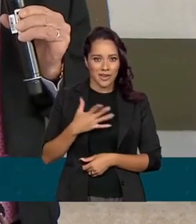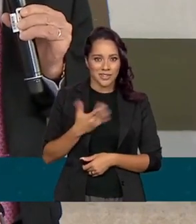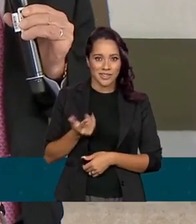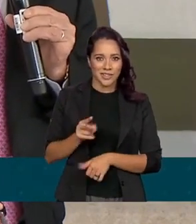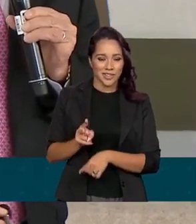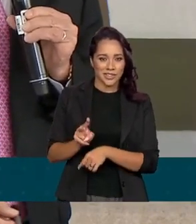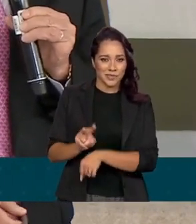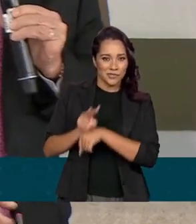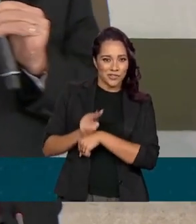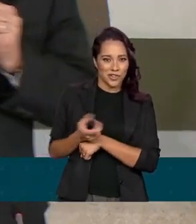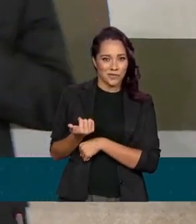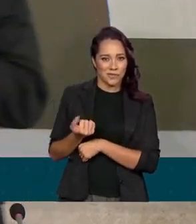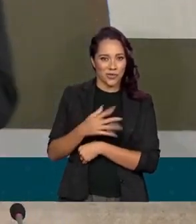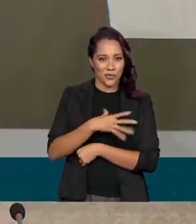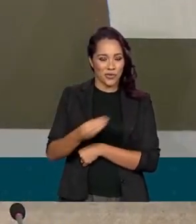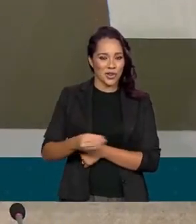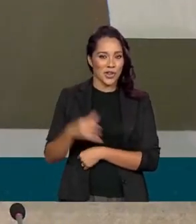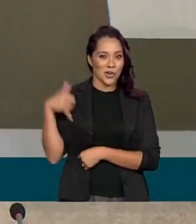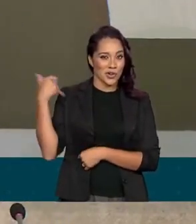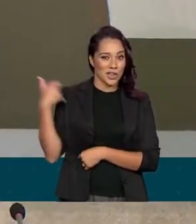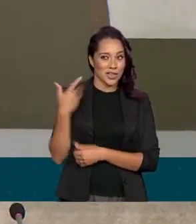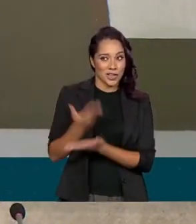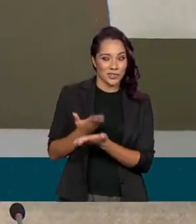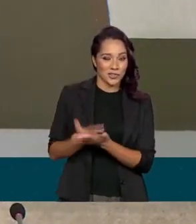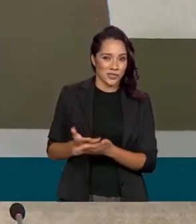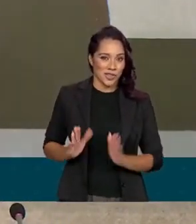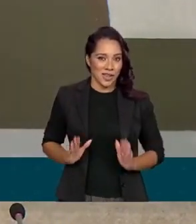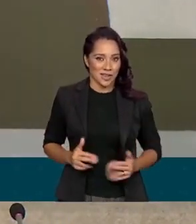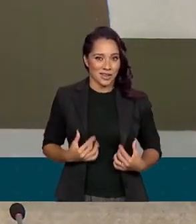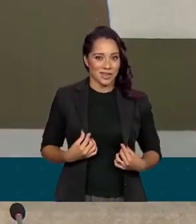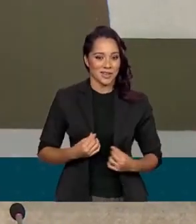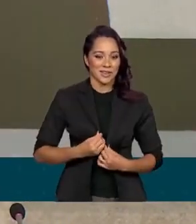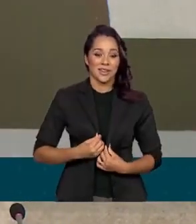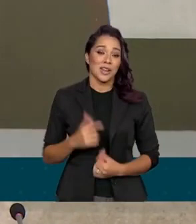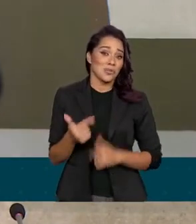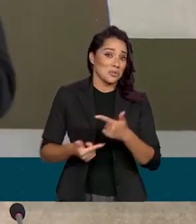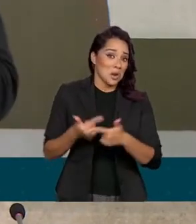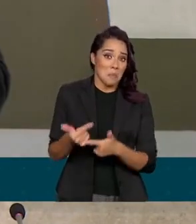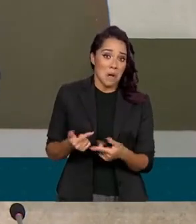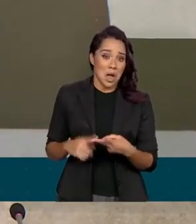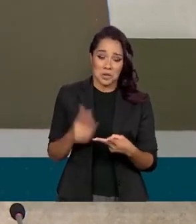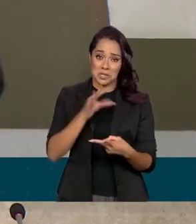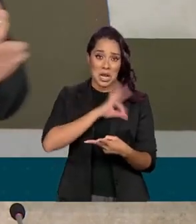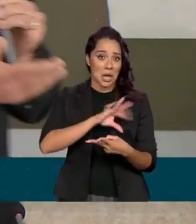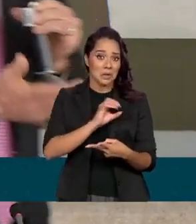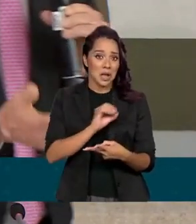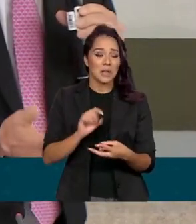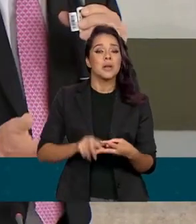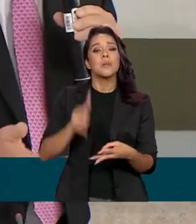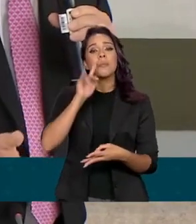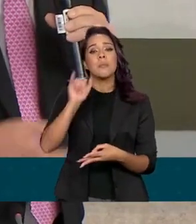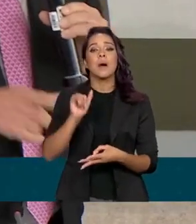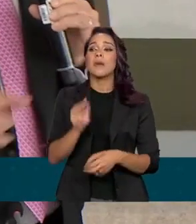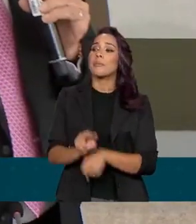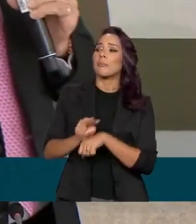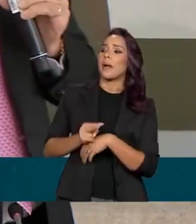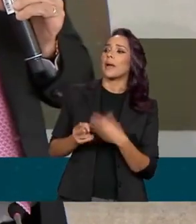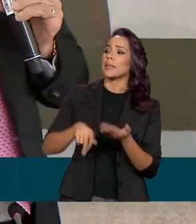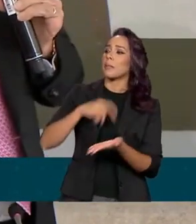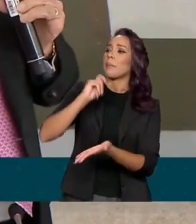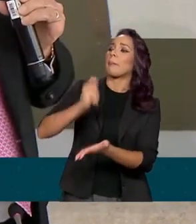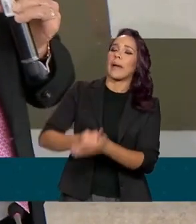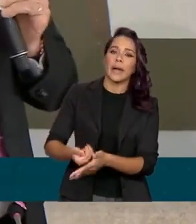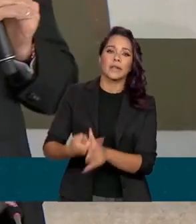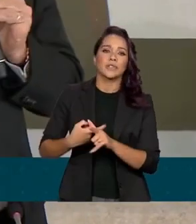ser fiador de um filho quando está na idade de estudar. Sabe, ele não trabalha, não tem salário, por que o pai vai ser fiador para depois ter